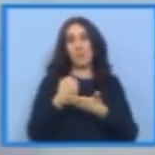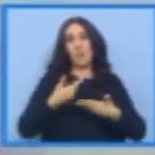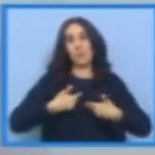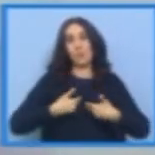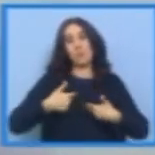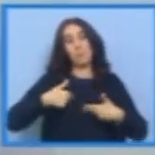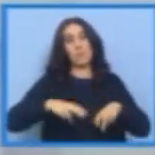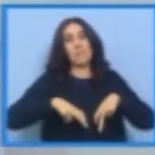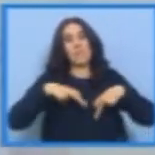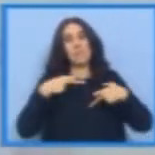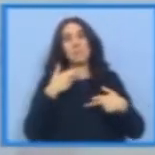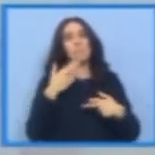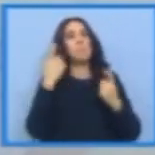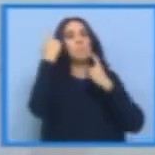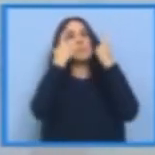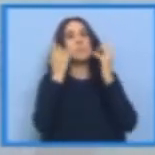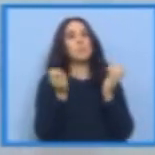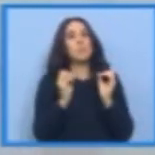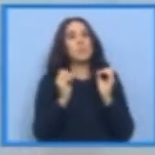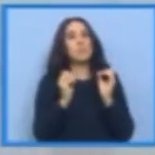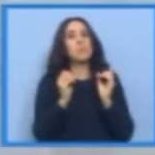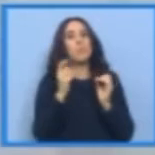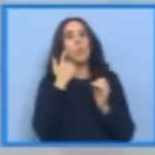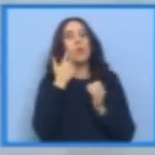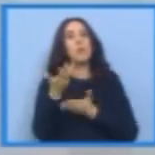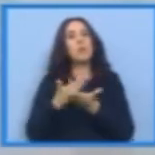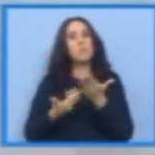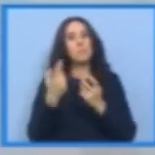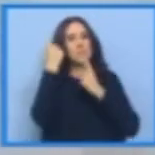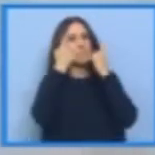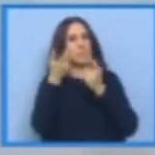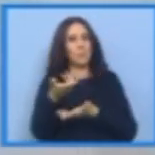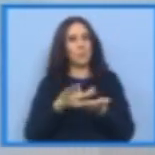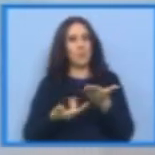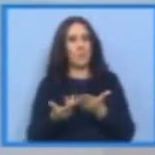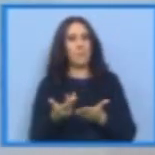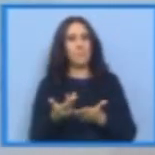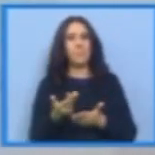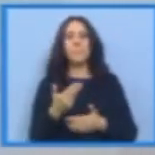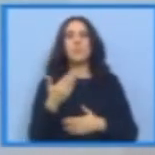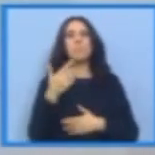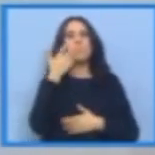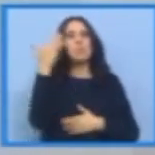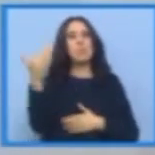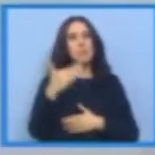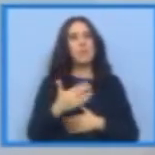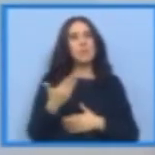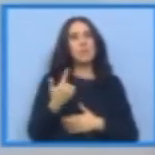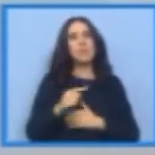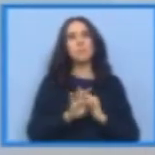constituir riqueza, mas não pensamos muito no retorno. E é preciso pensar no retorno. O direito a emigrar e o direito a não